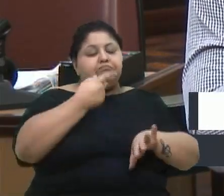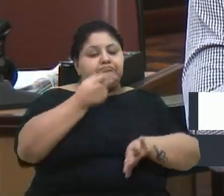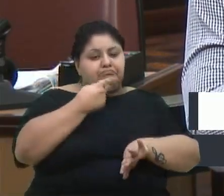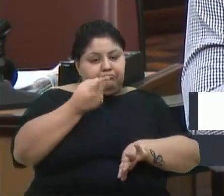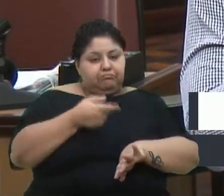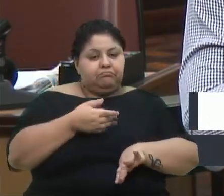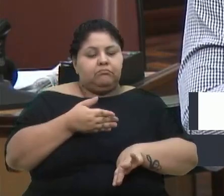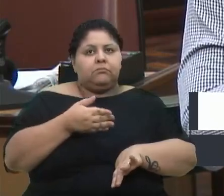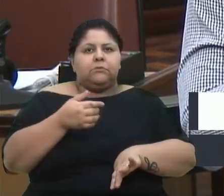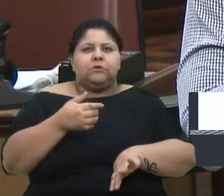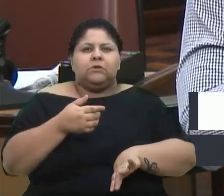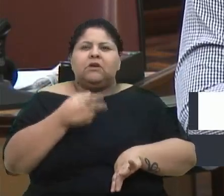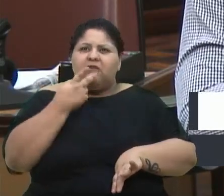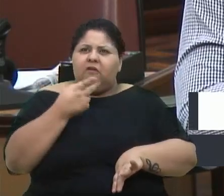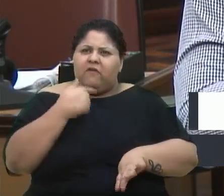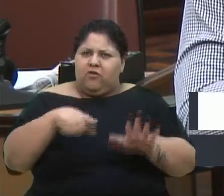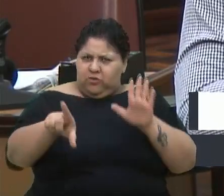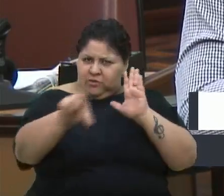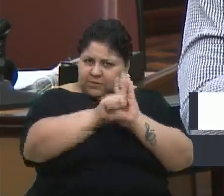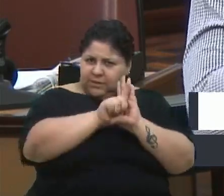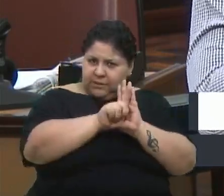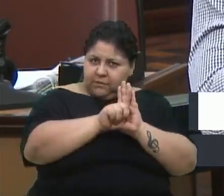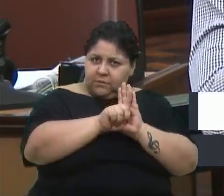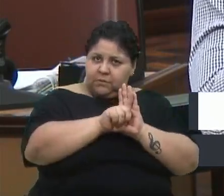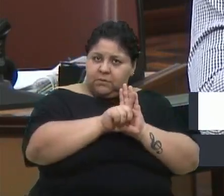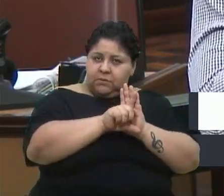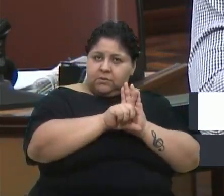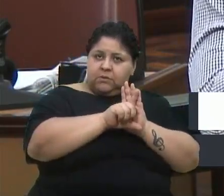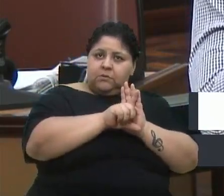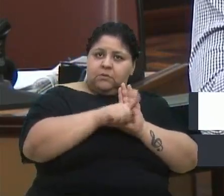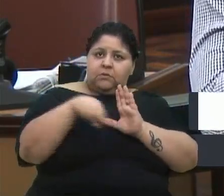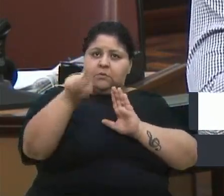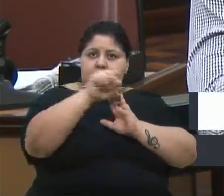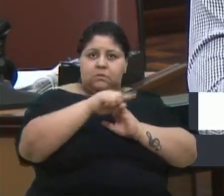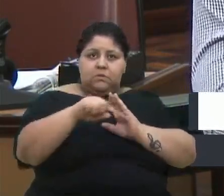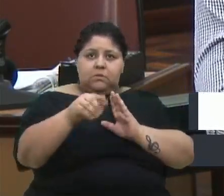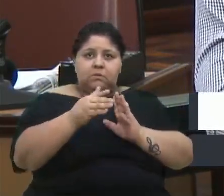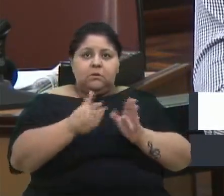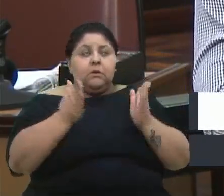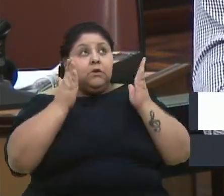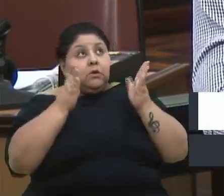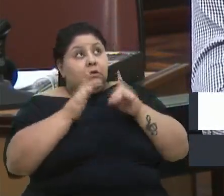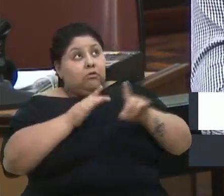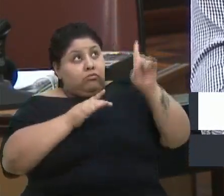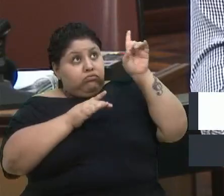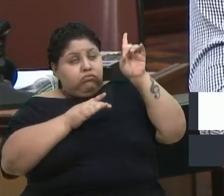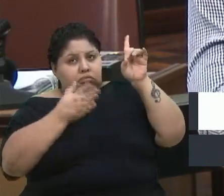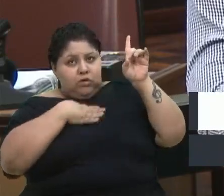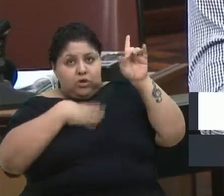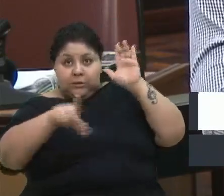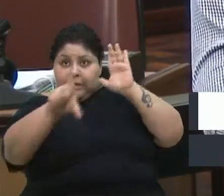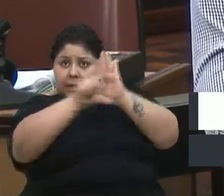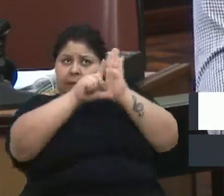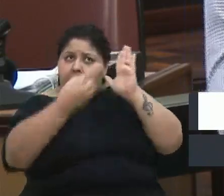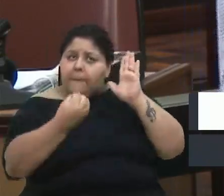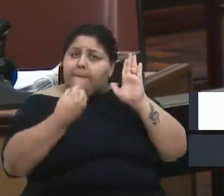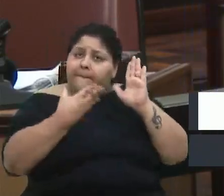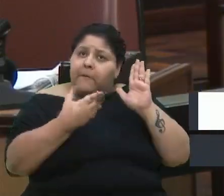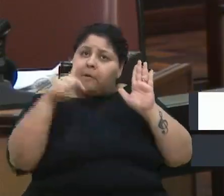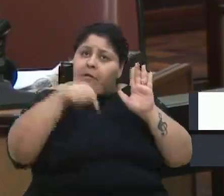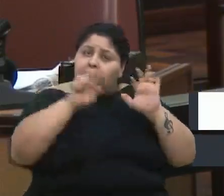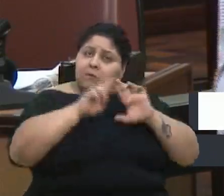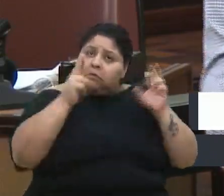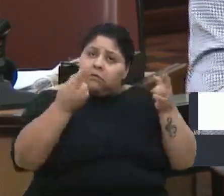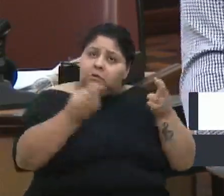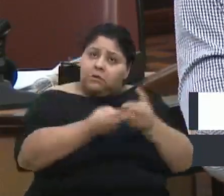ele falou do nosso regimento. Gente, graças ao bom Deus, nosso regimento é muito bom, porque ele fala que a sessão é dividida em